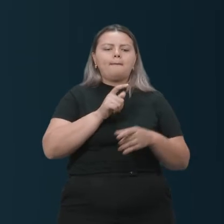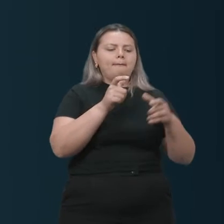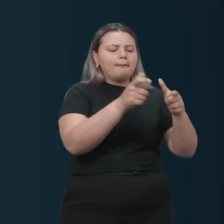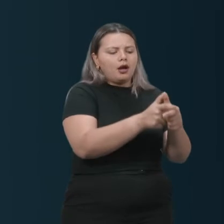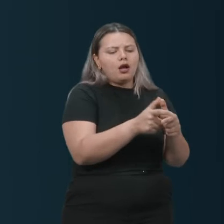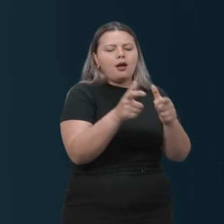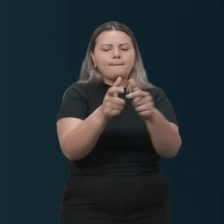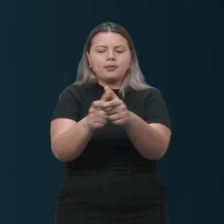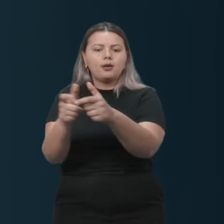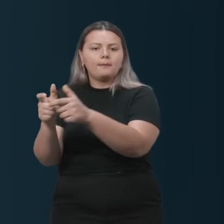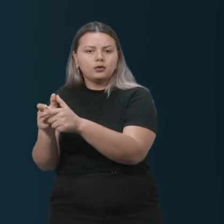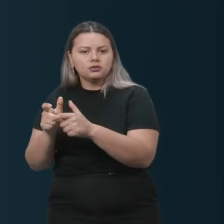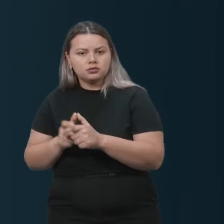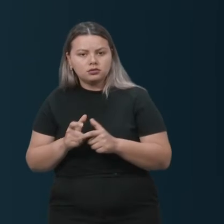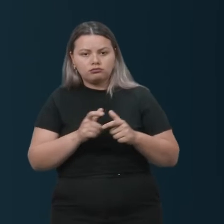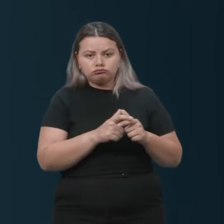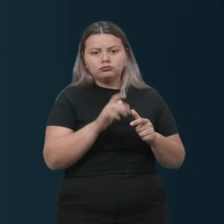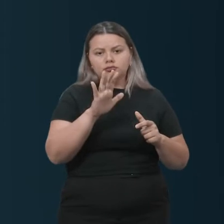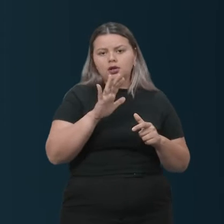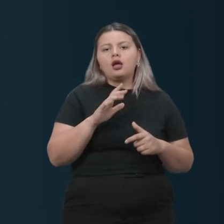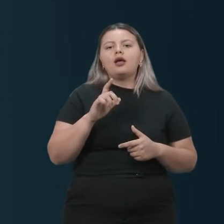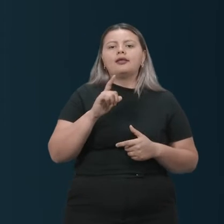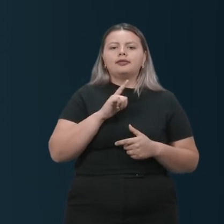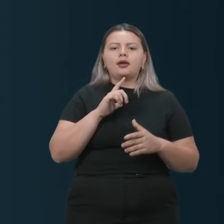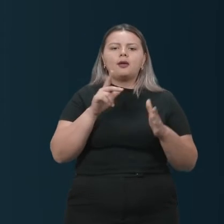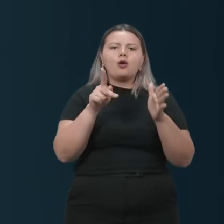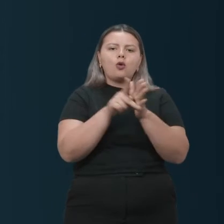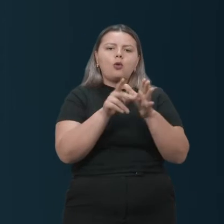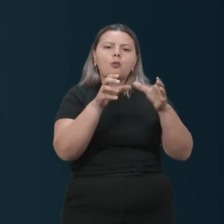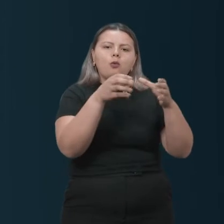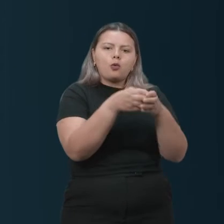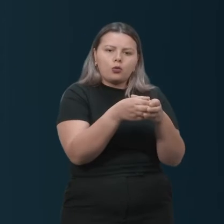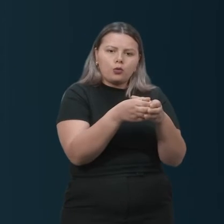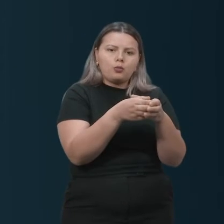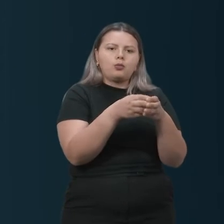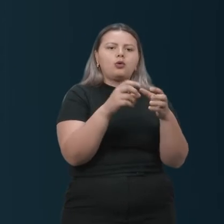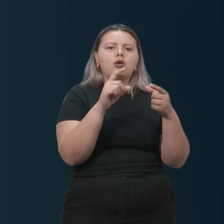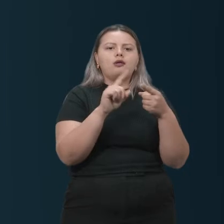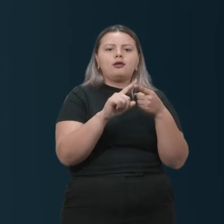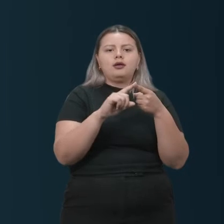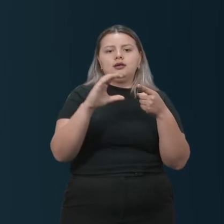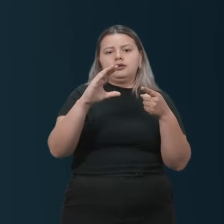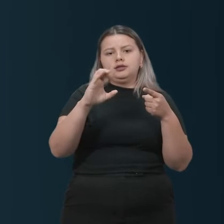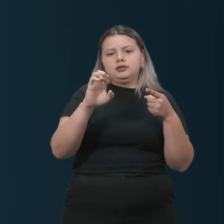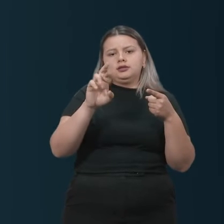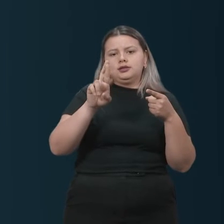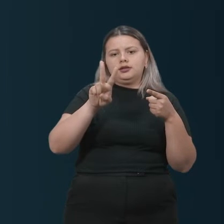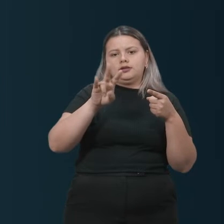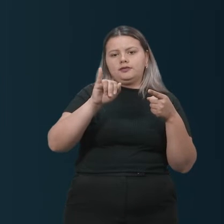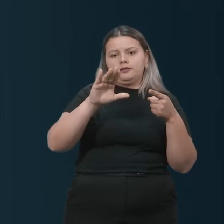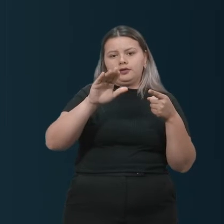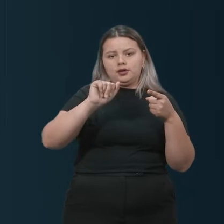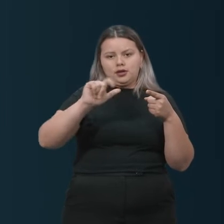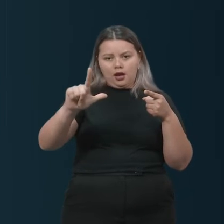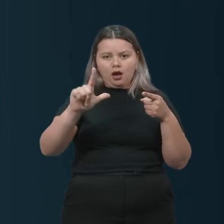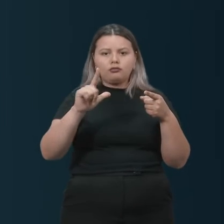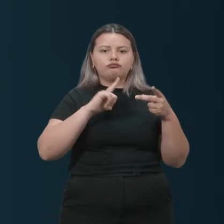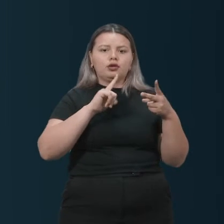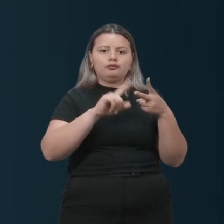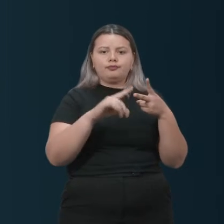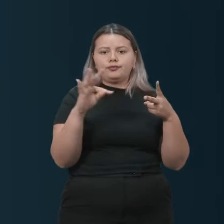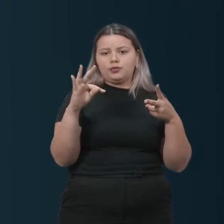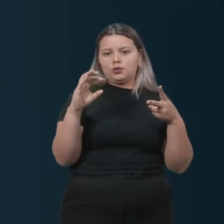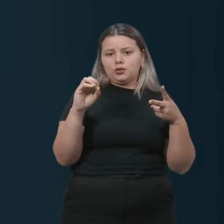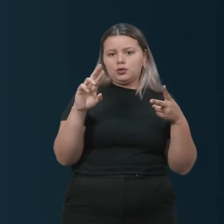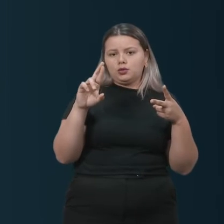em porções distintas, a porção cervical mais próxima do nosso pescoço, porção